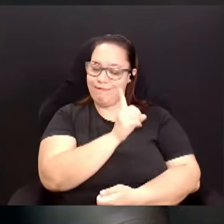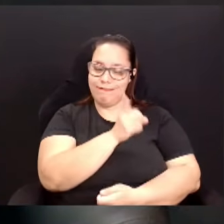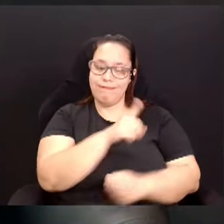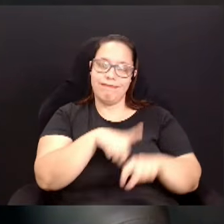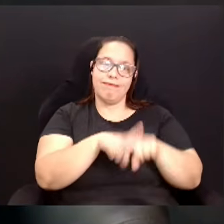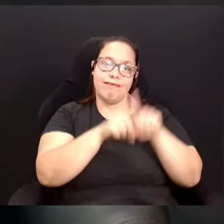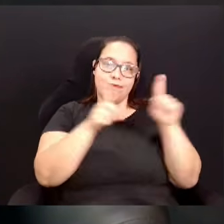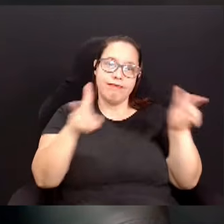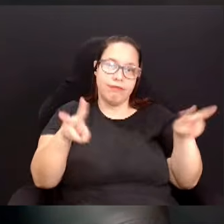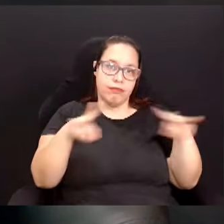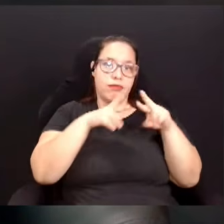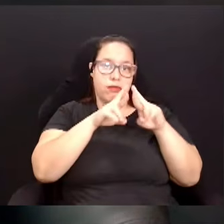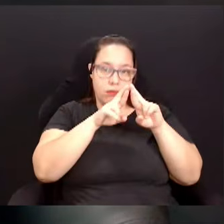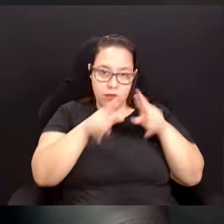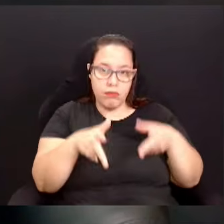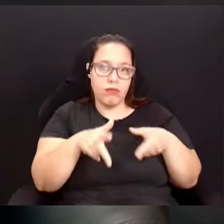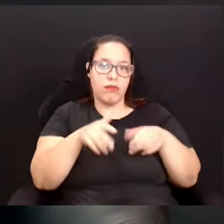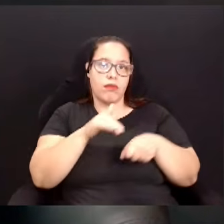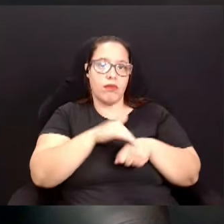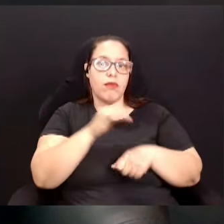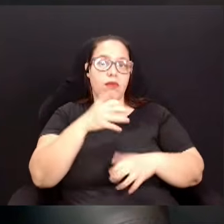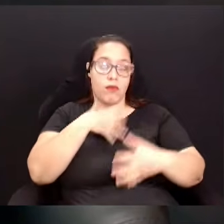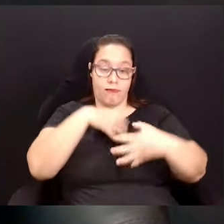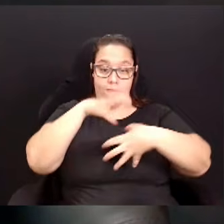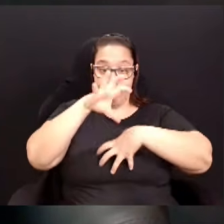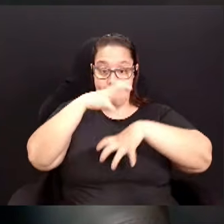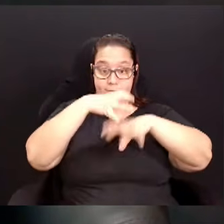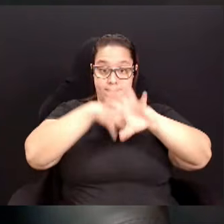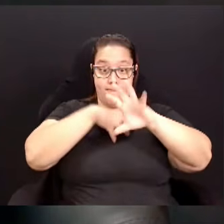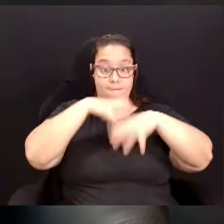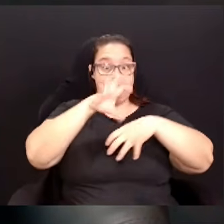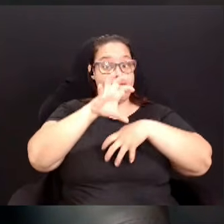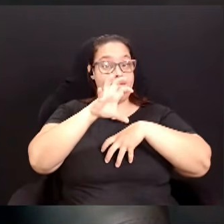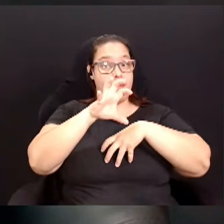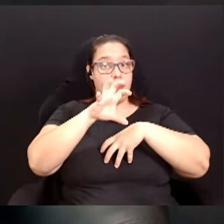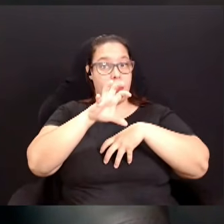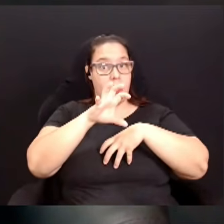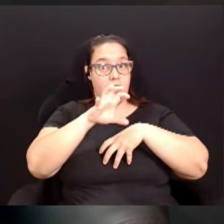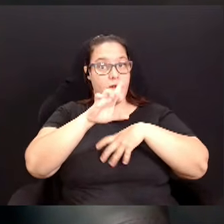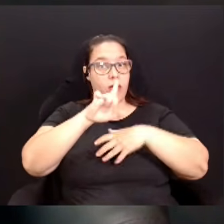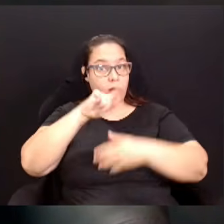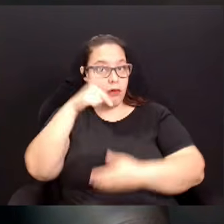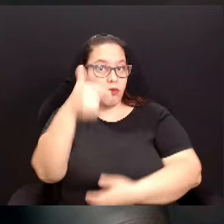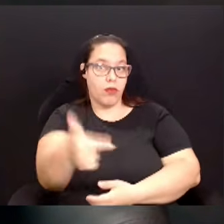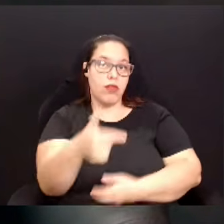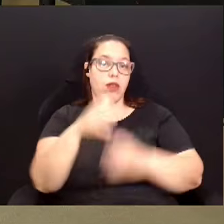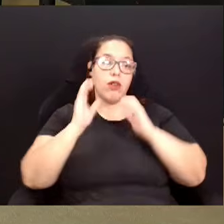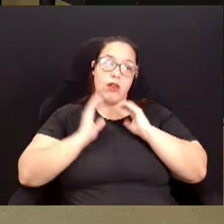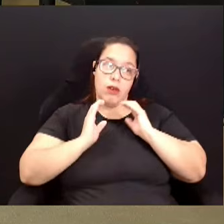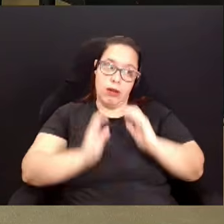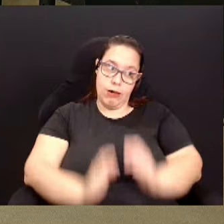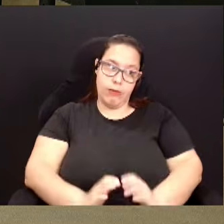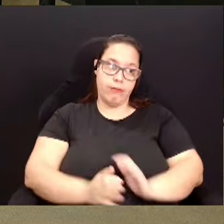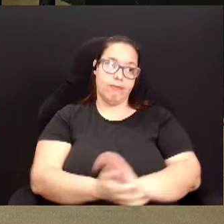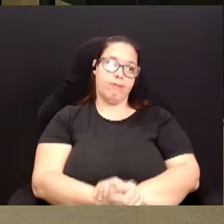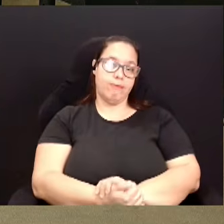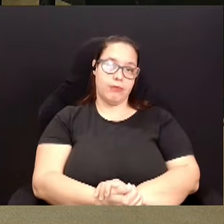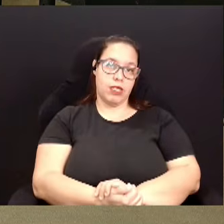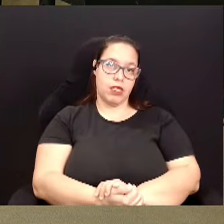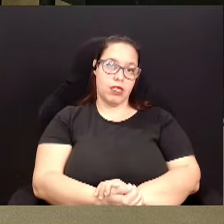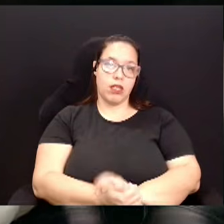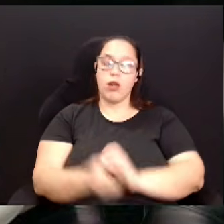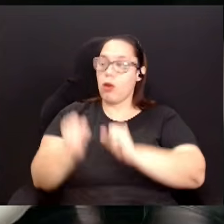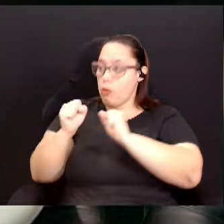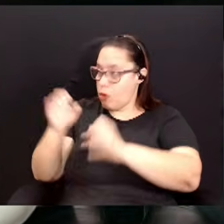diferença. Esse olhar um pouco mais empático, né? Tentar ver o para além daquele comportamento. Isso, posso complementar? Por